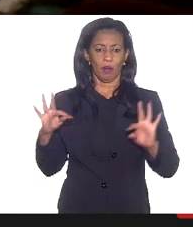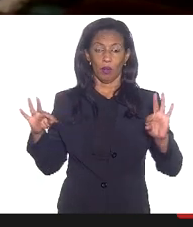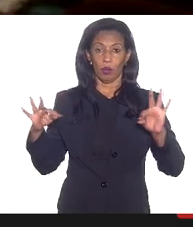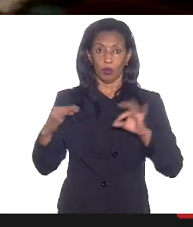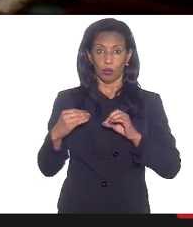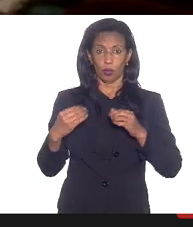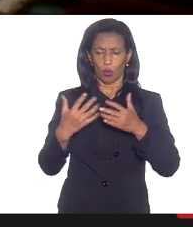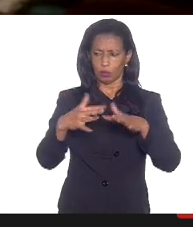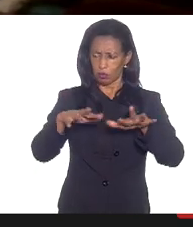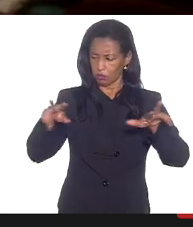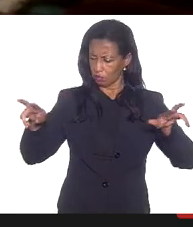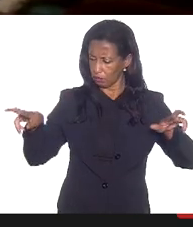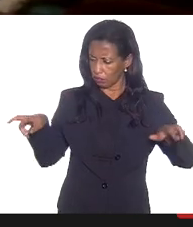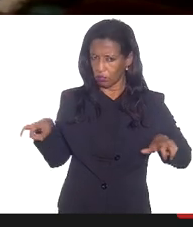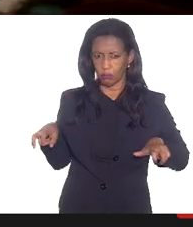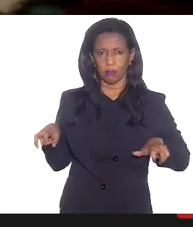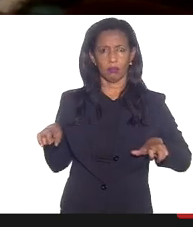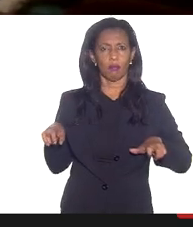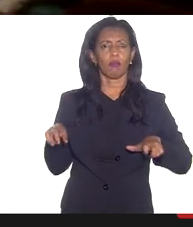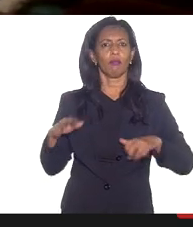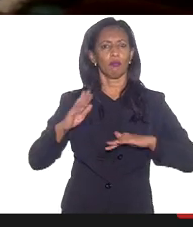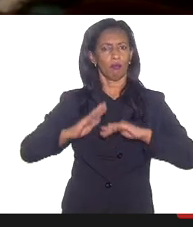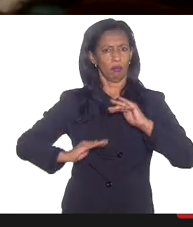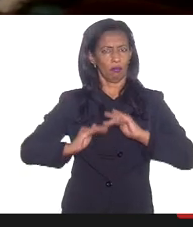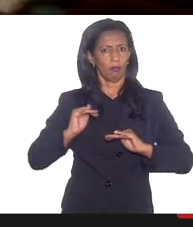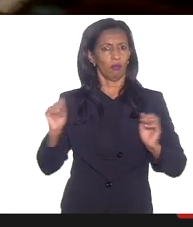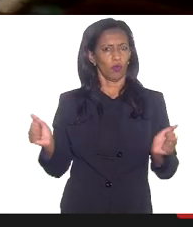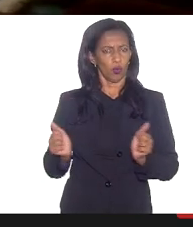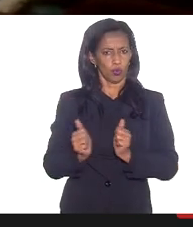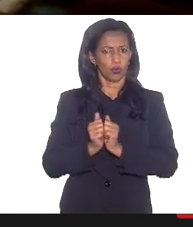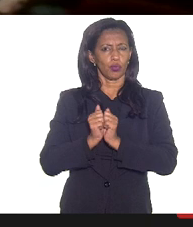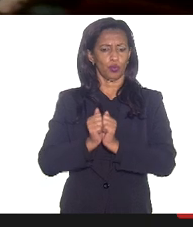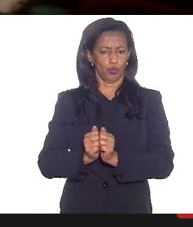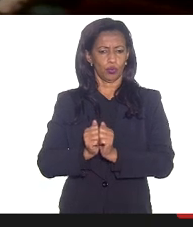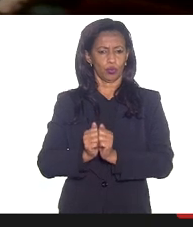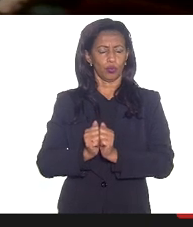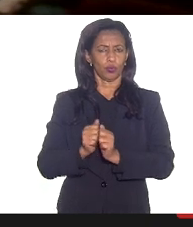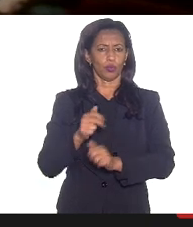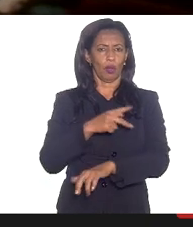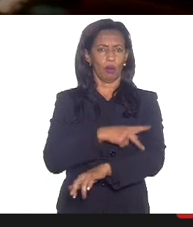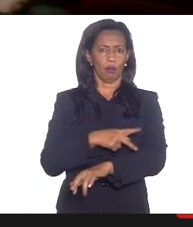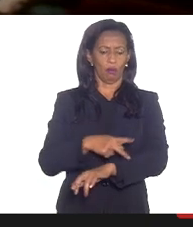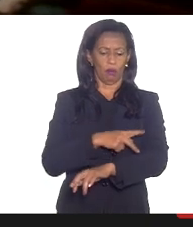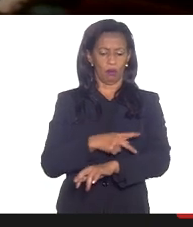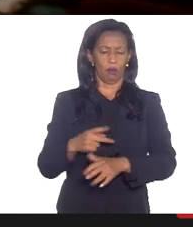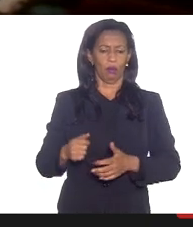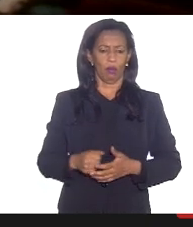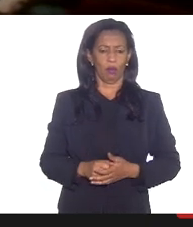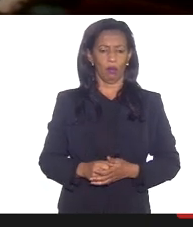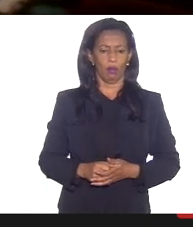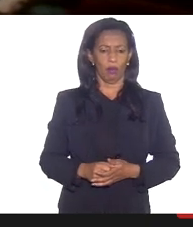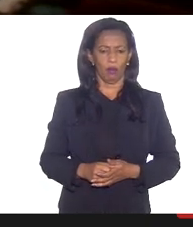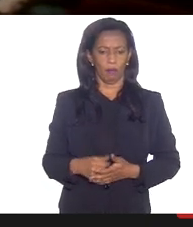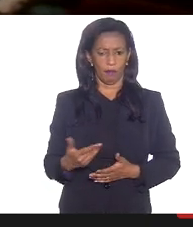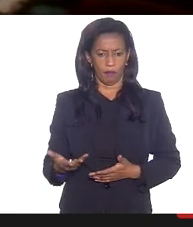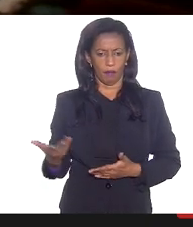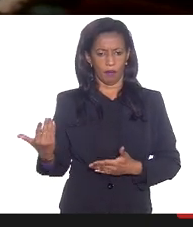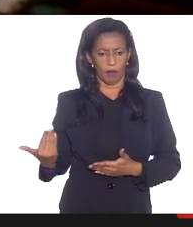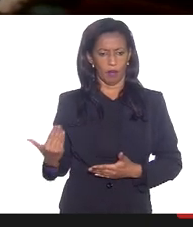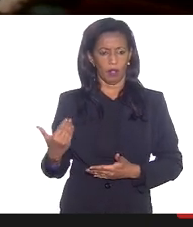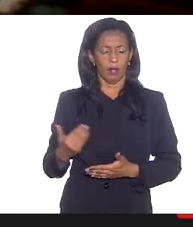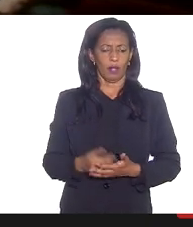nosso corpo técnico da SUJOM, da parte pedagógica, e colocou o nosso ícone aqui da